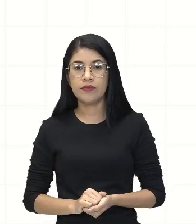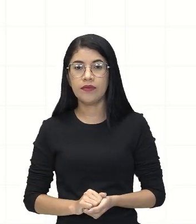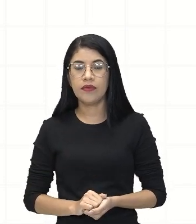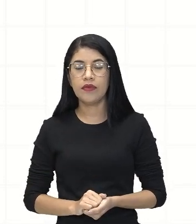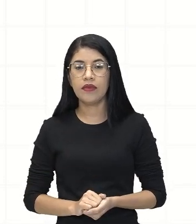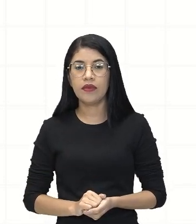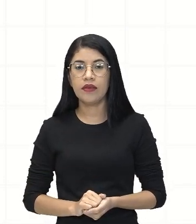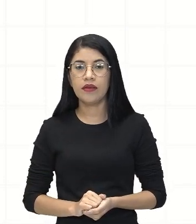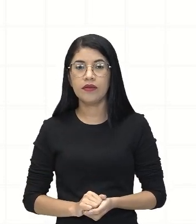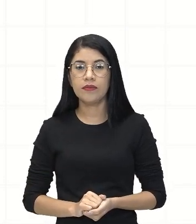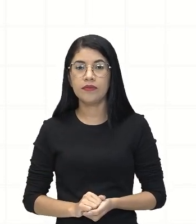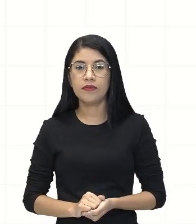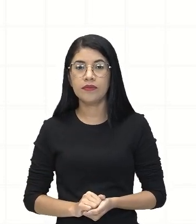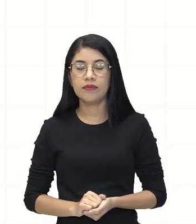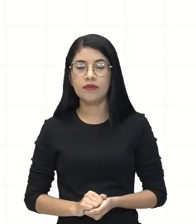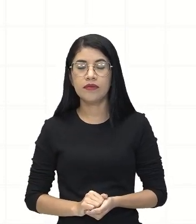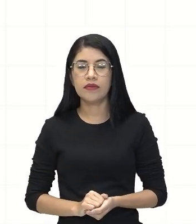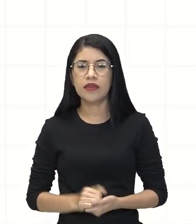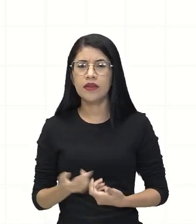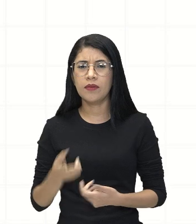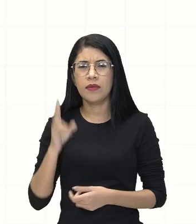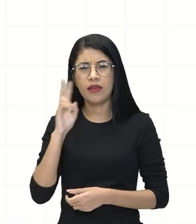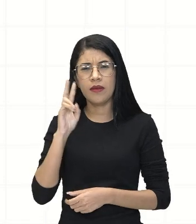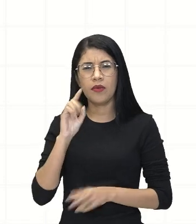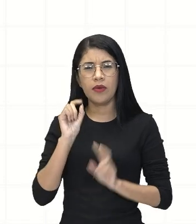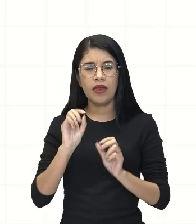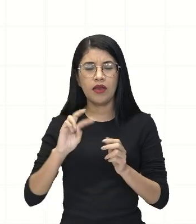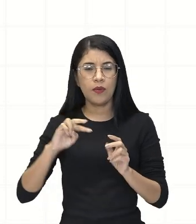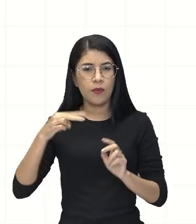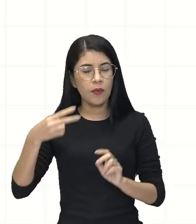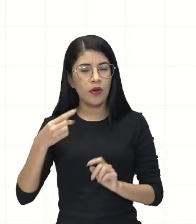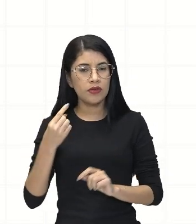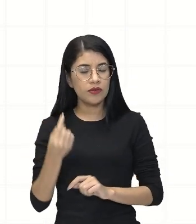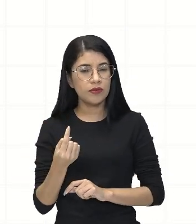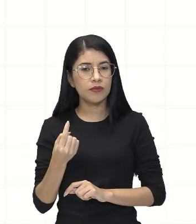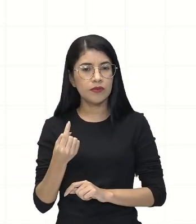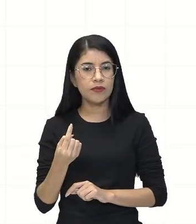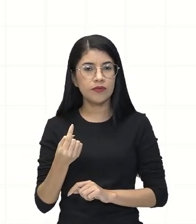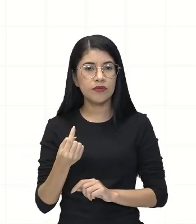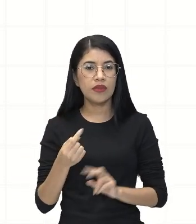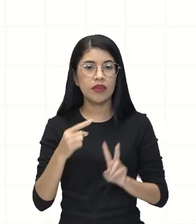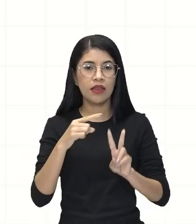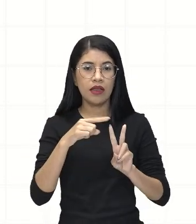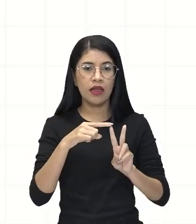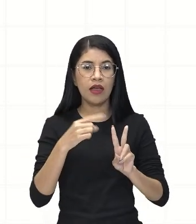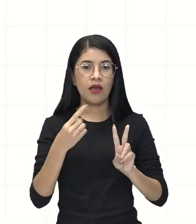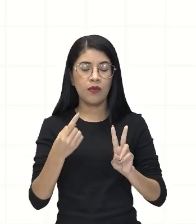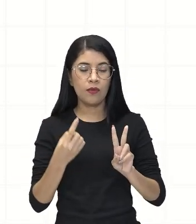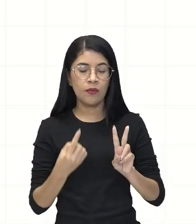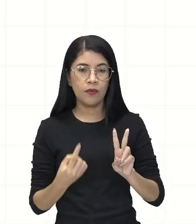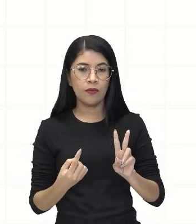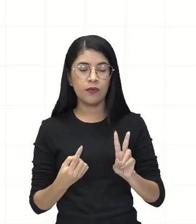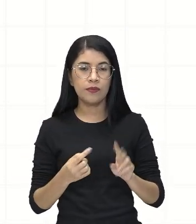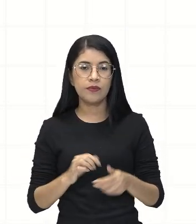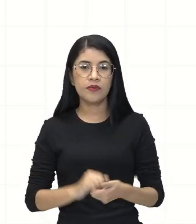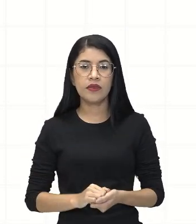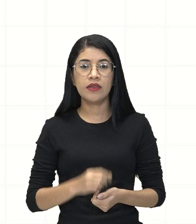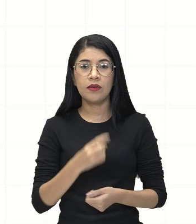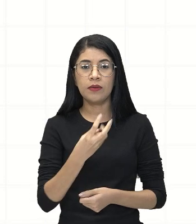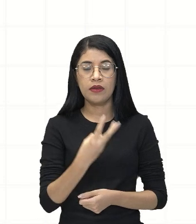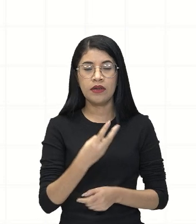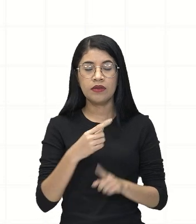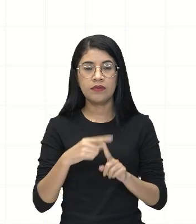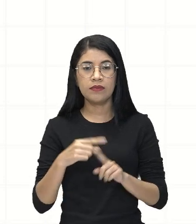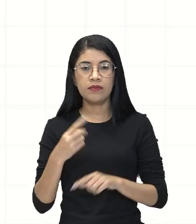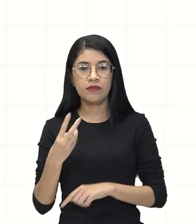agora, lembra que o expoente é 1, né? Tanto aqui quanto aqui. Então, 3 vezes 1 é